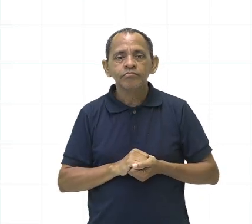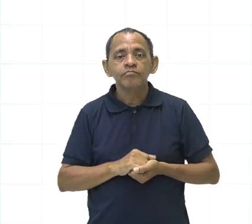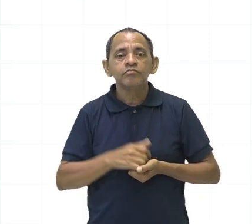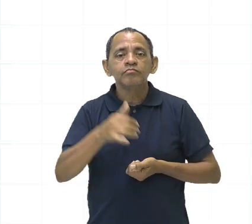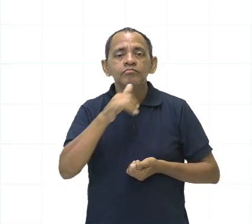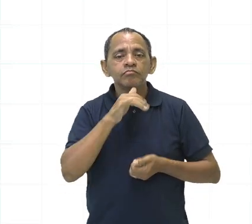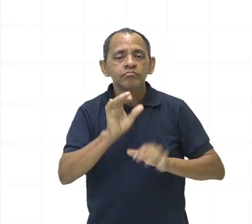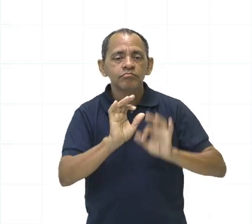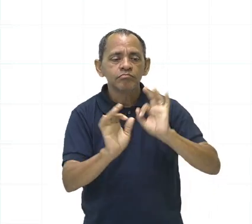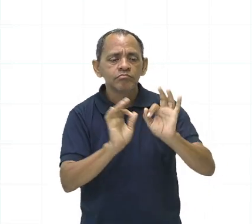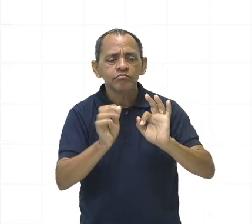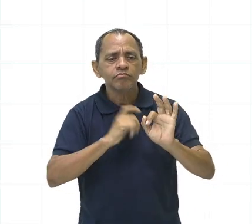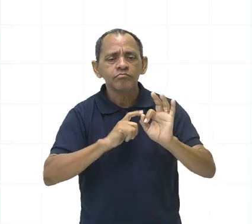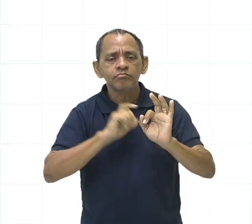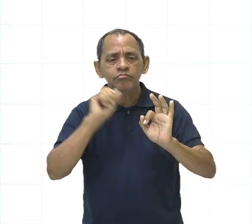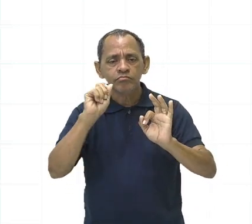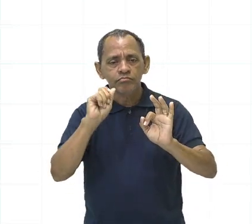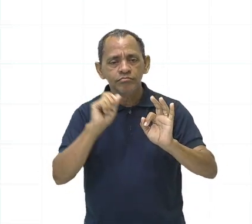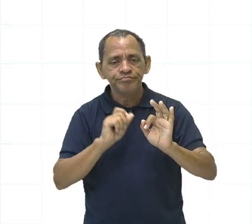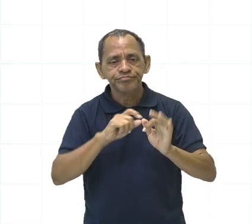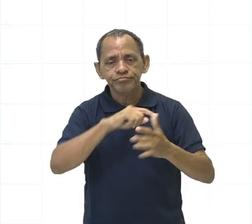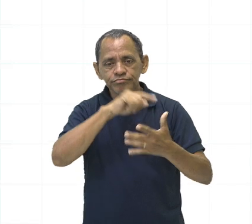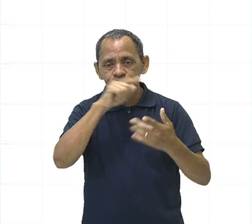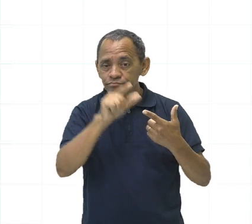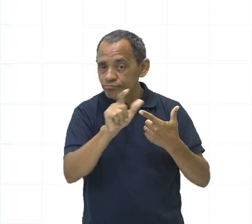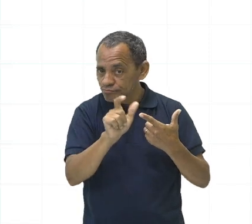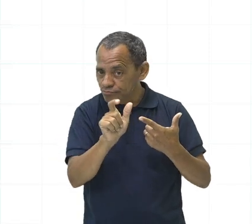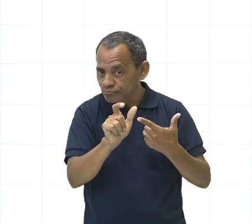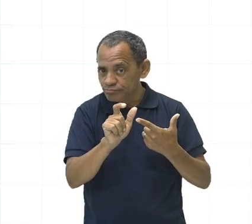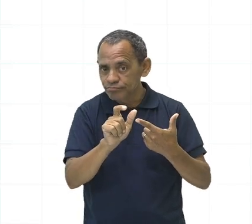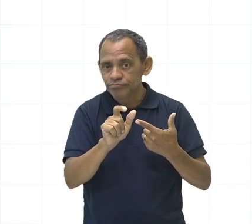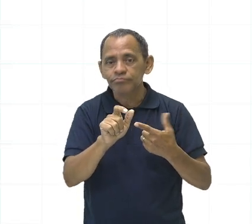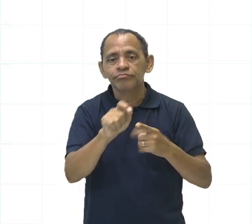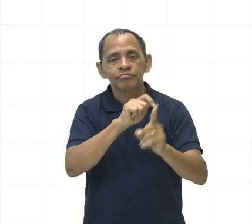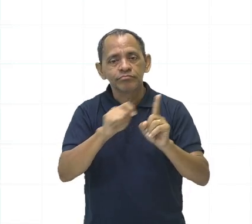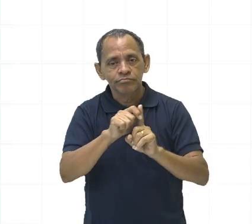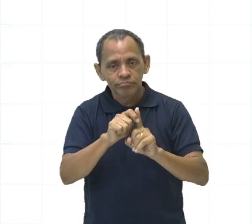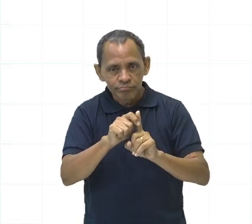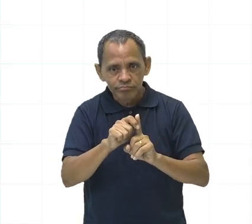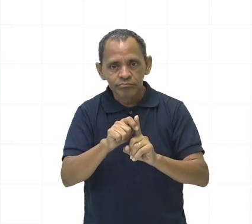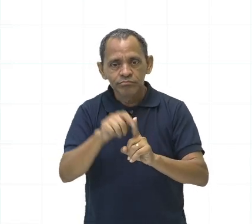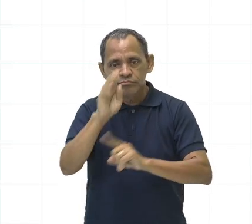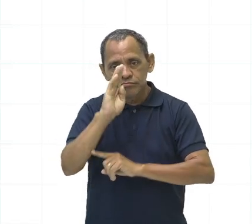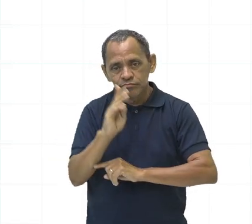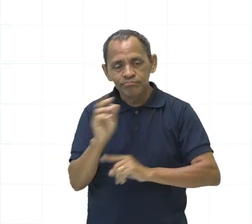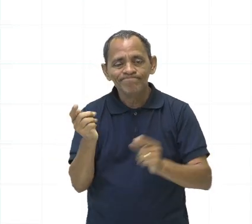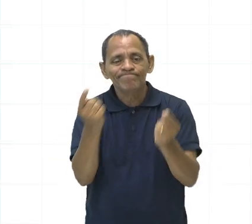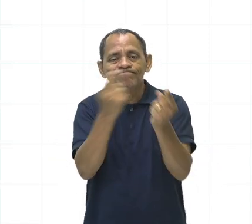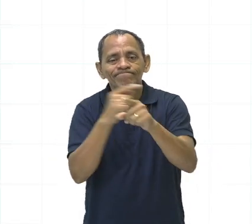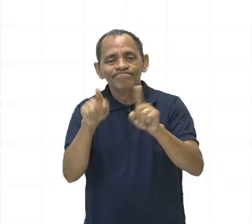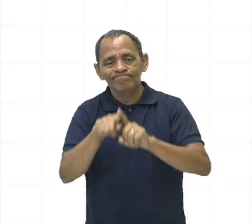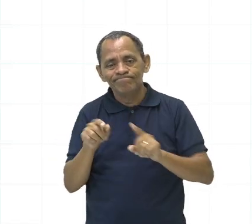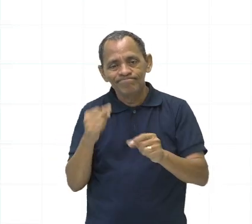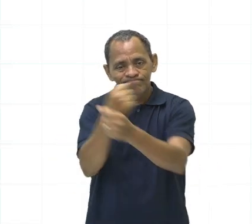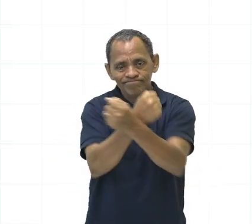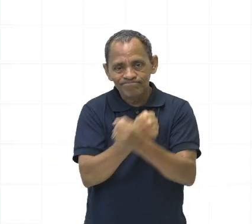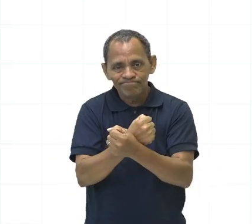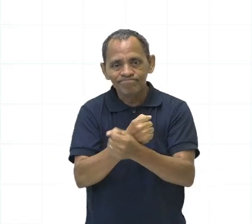de organizações, nós teremos a Sociedade Brasileira contra a Escravidão e o Clube do